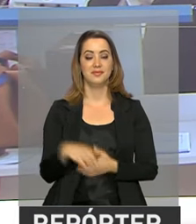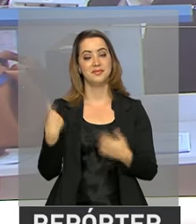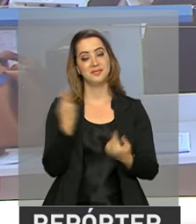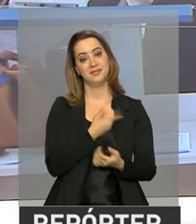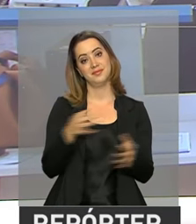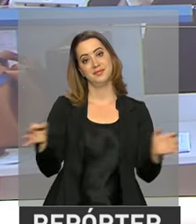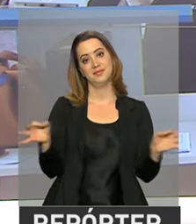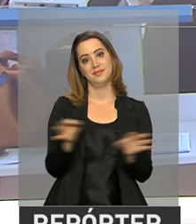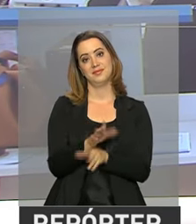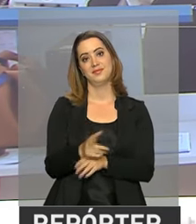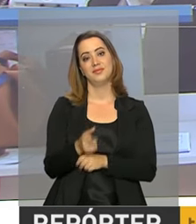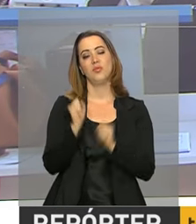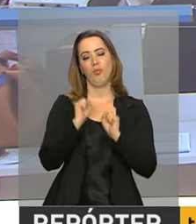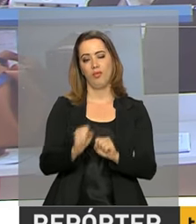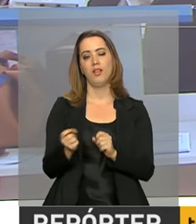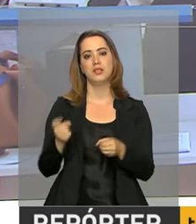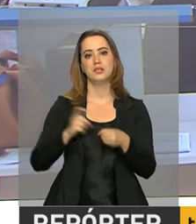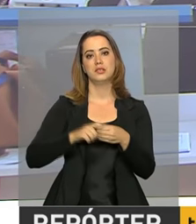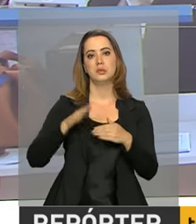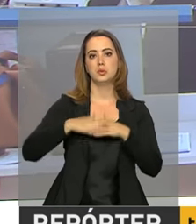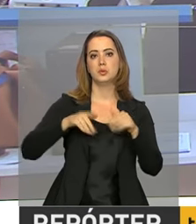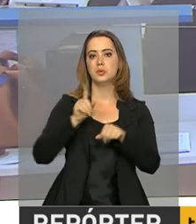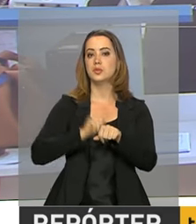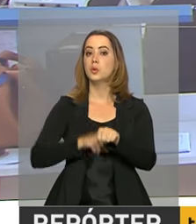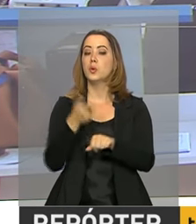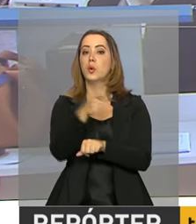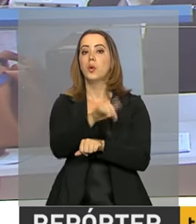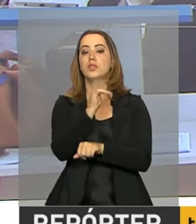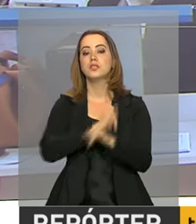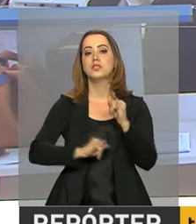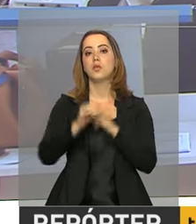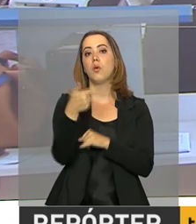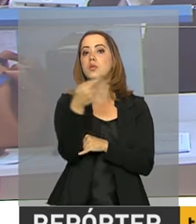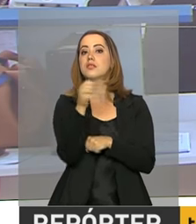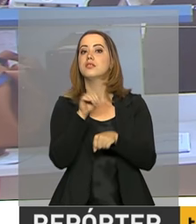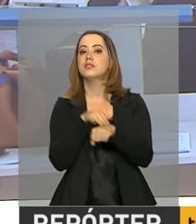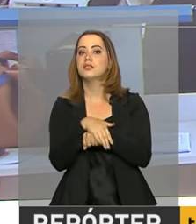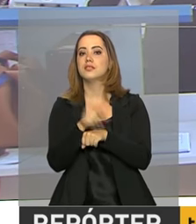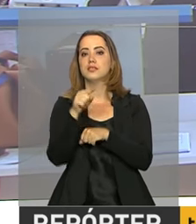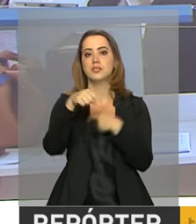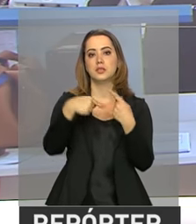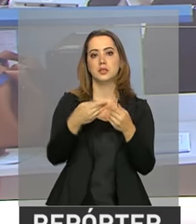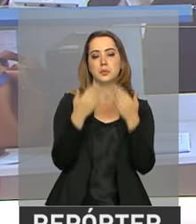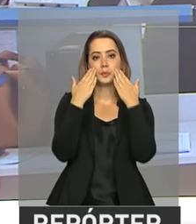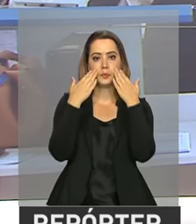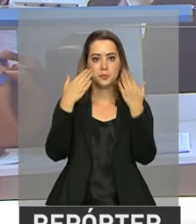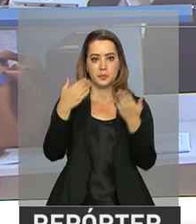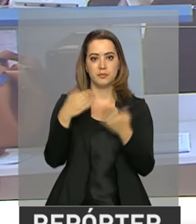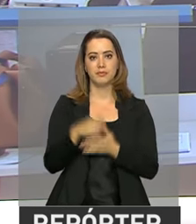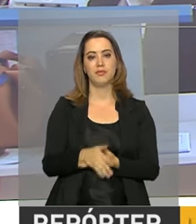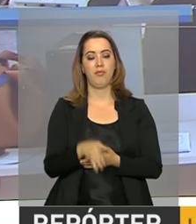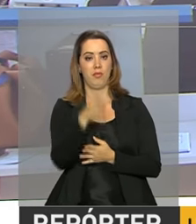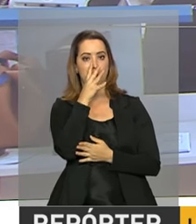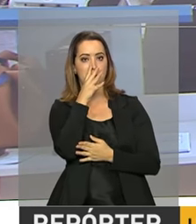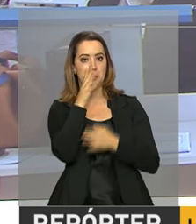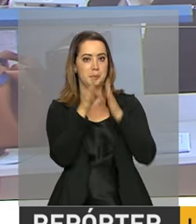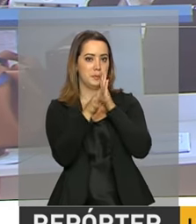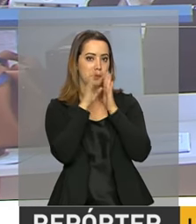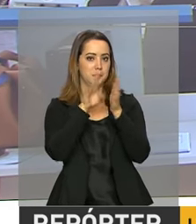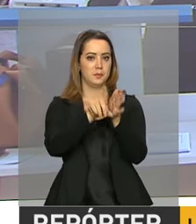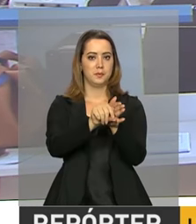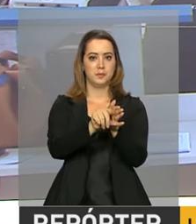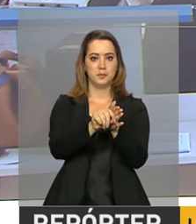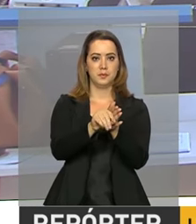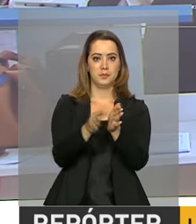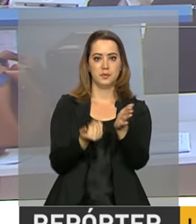E nós ficamos por aqui. Podemos voltar a qualquer momento com outras informações ou às 7 da noite na próxima edição do Repórter NBR. Acompanhe também as